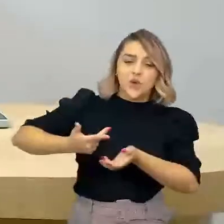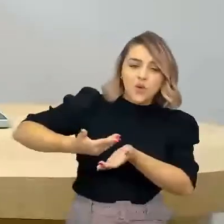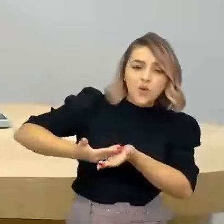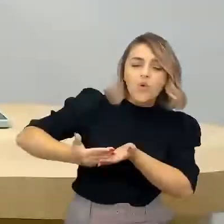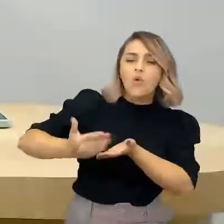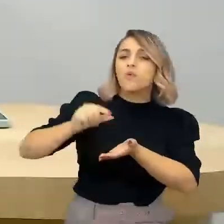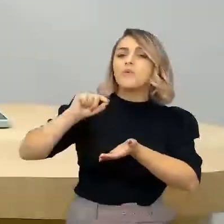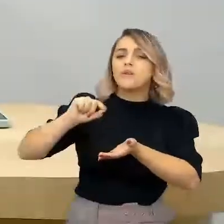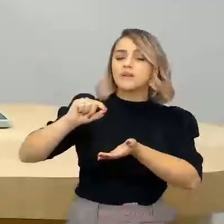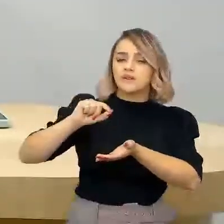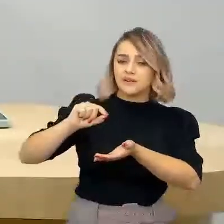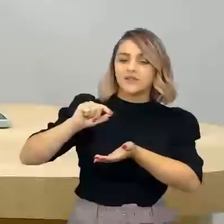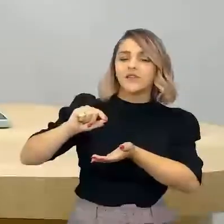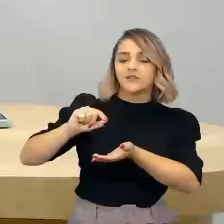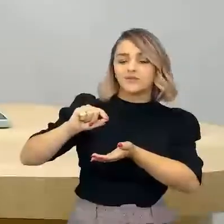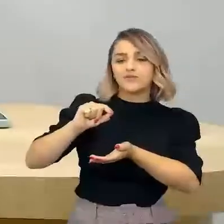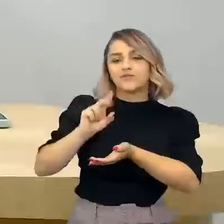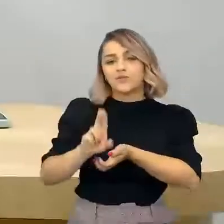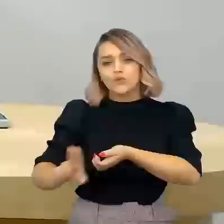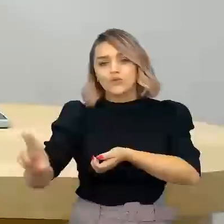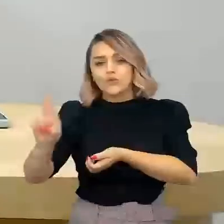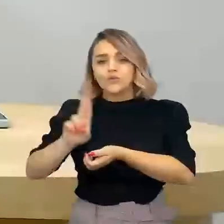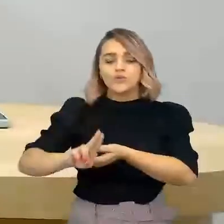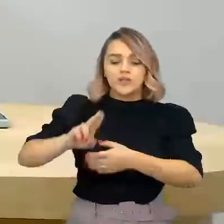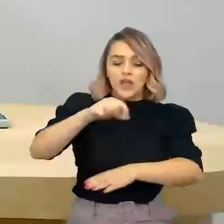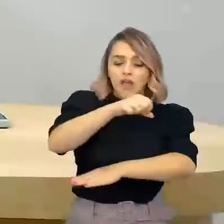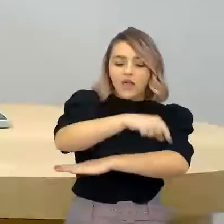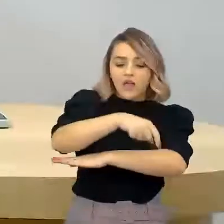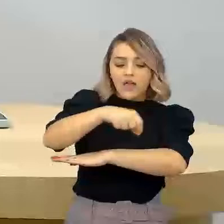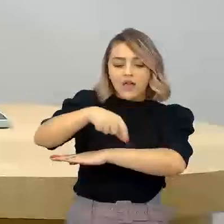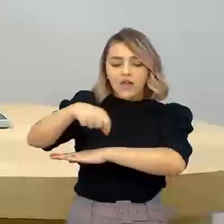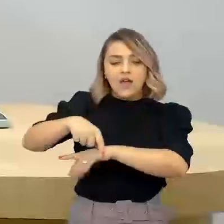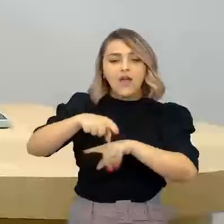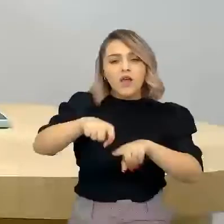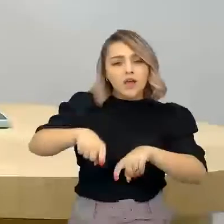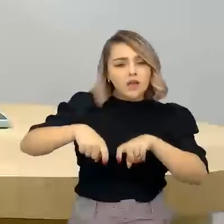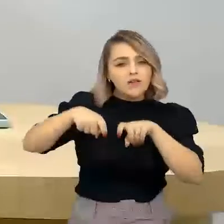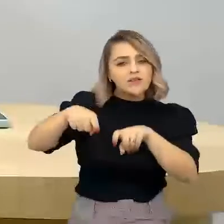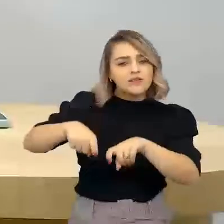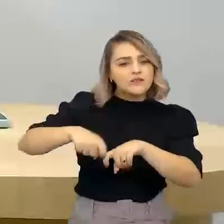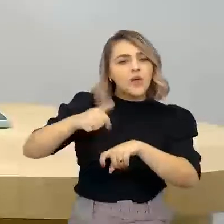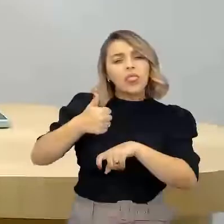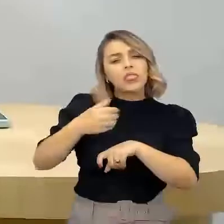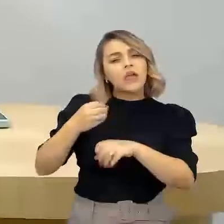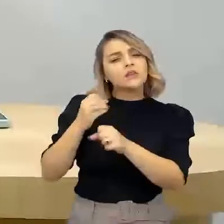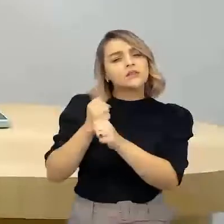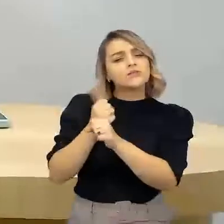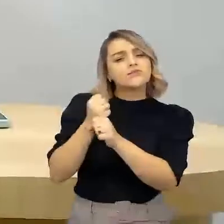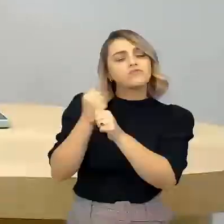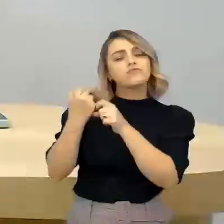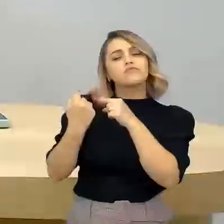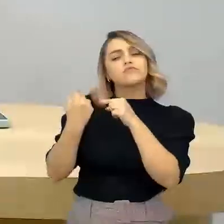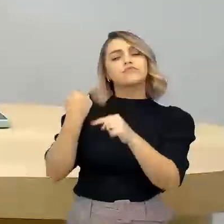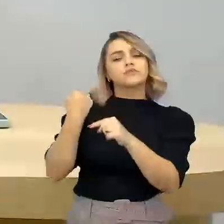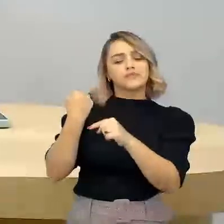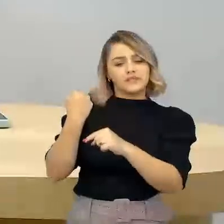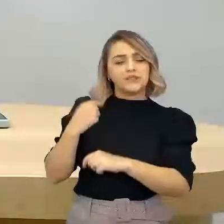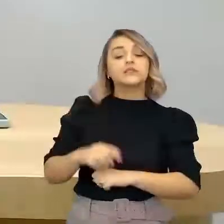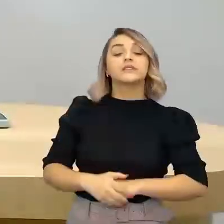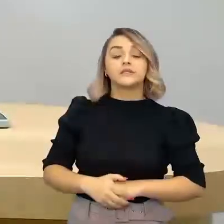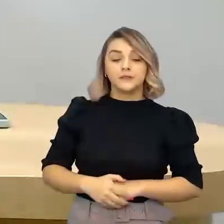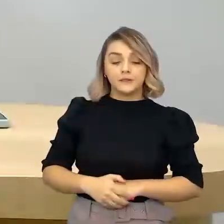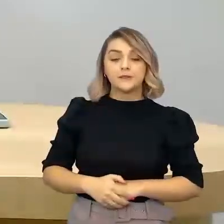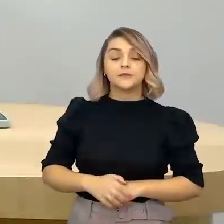dele através da agricultura, em torno aí mais ou menos de 10 mil anos atrás. Então, com o cultivo do